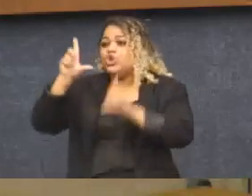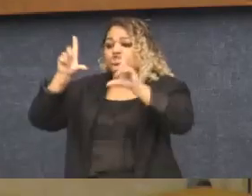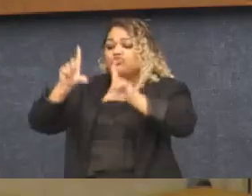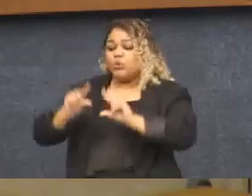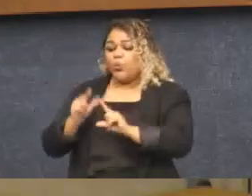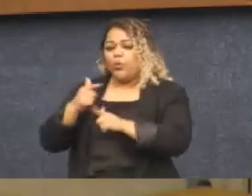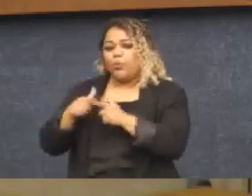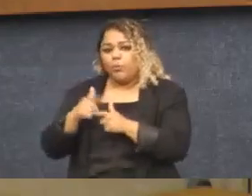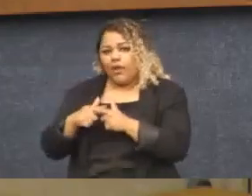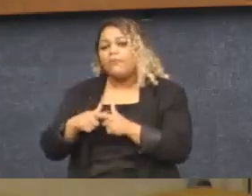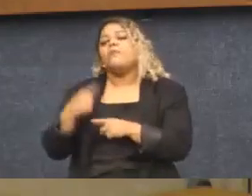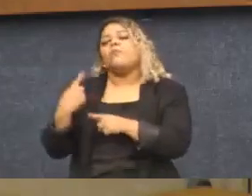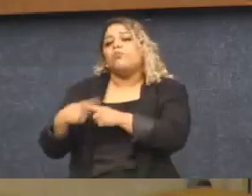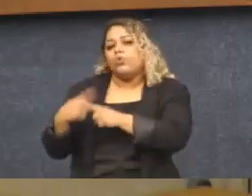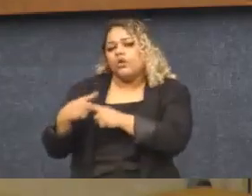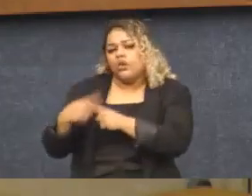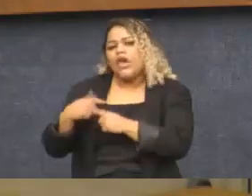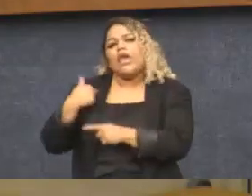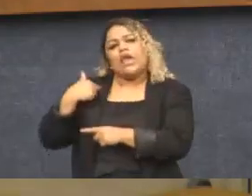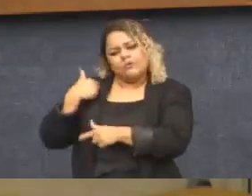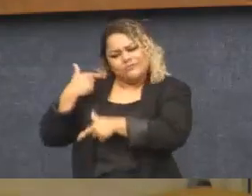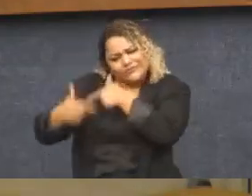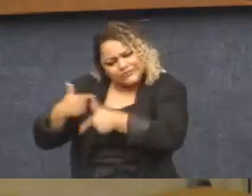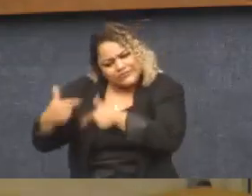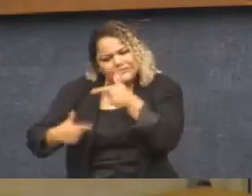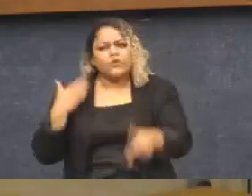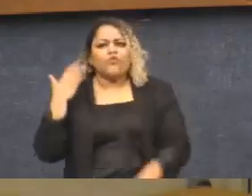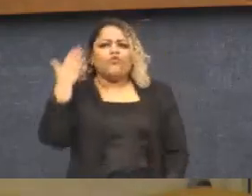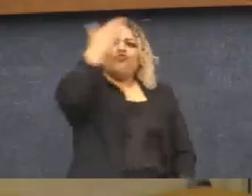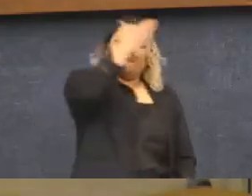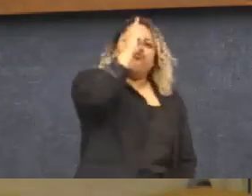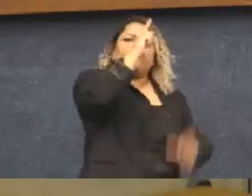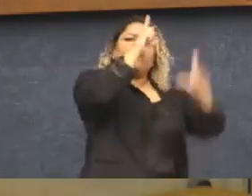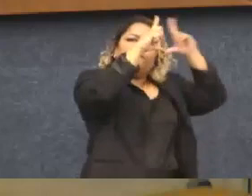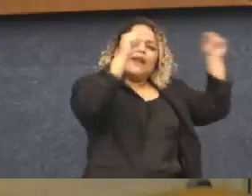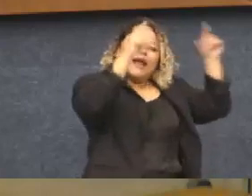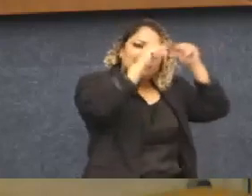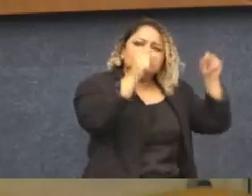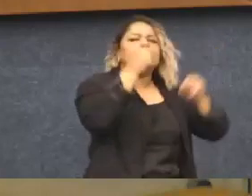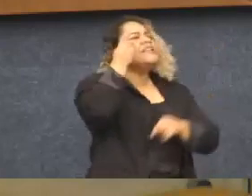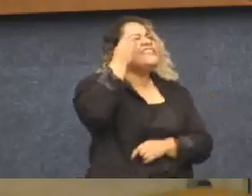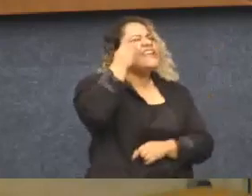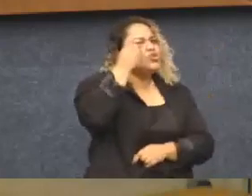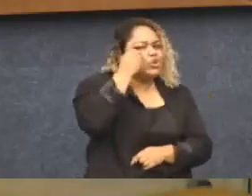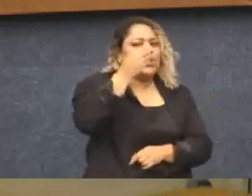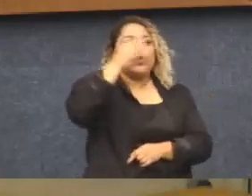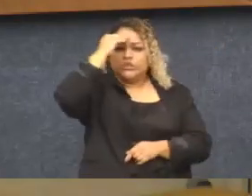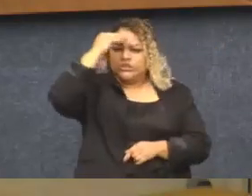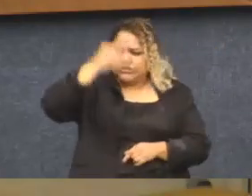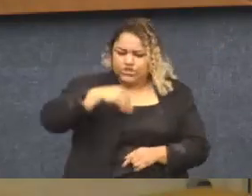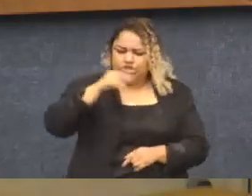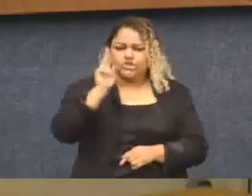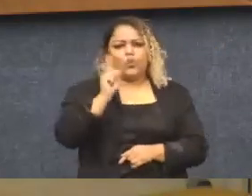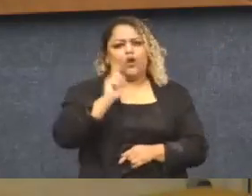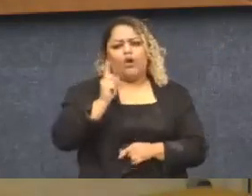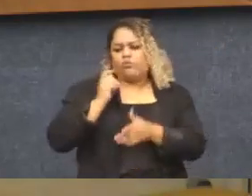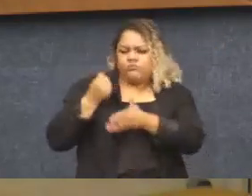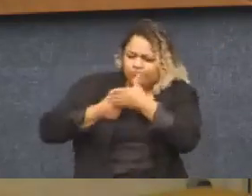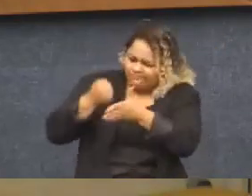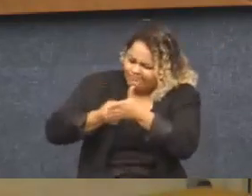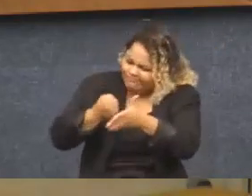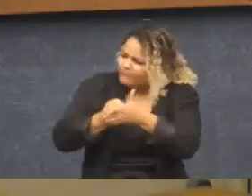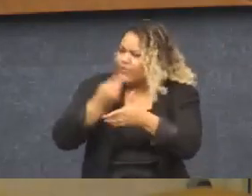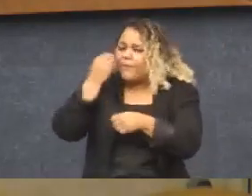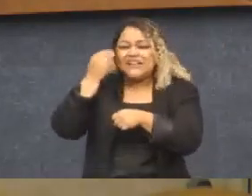trabalhou, foi porque esse vereador esteve lá em Brasília e foi porque nós não desistimos de lutar pela área